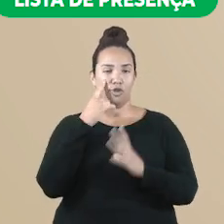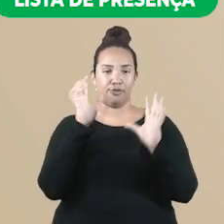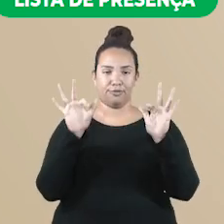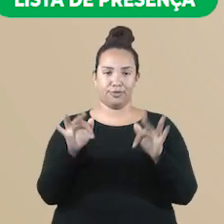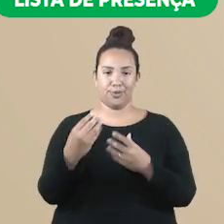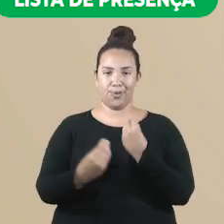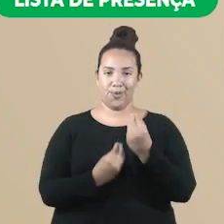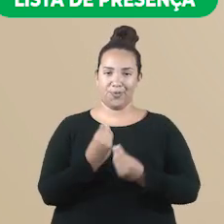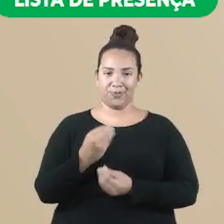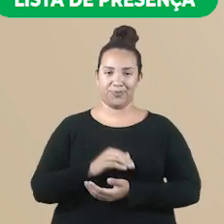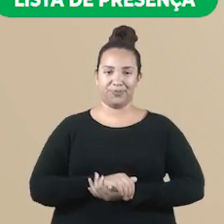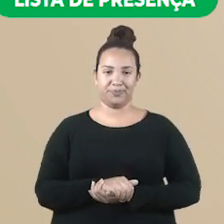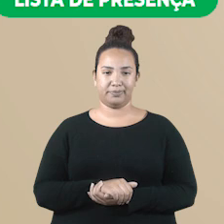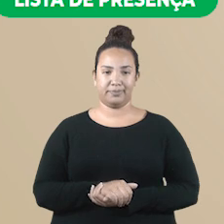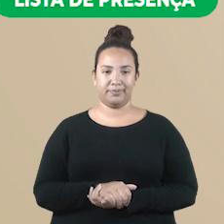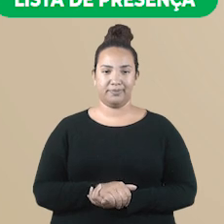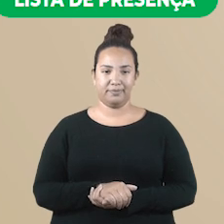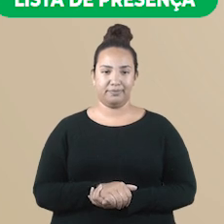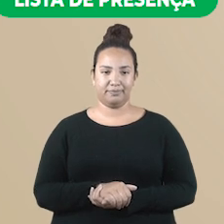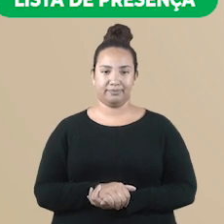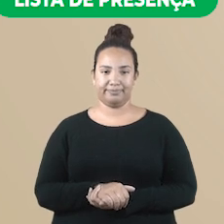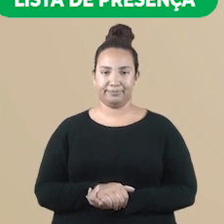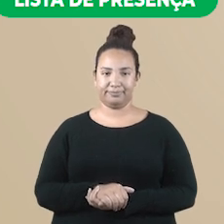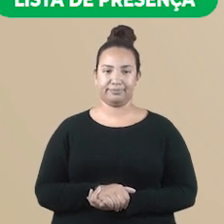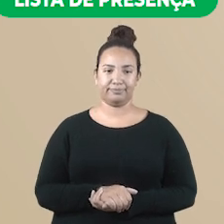Agora, observe o resultado final.